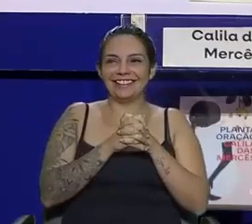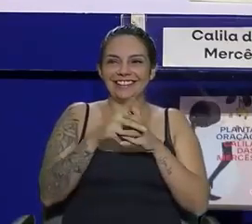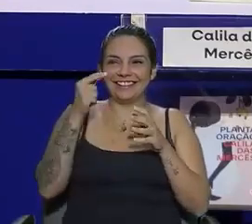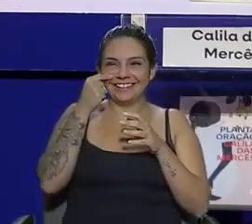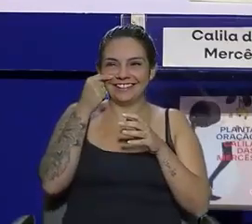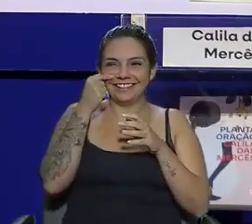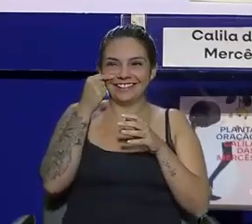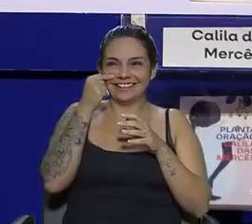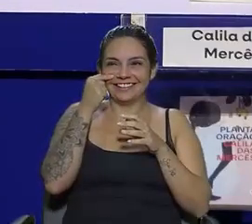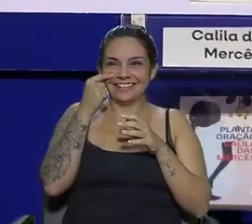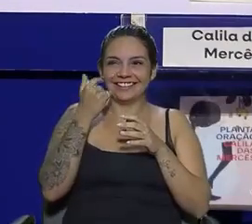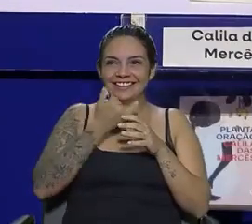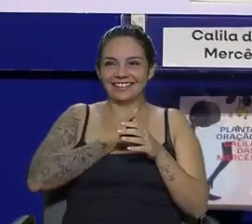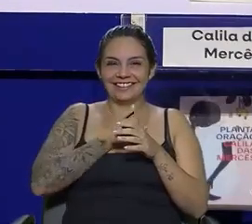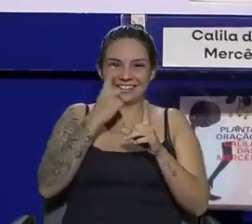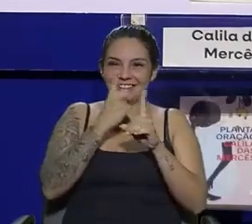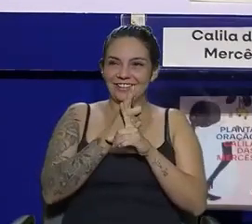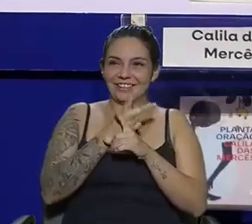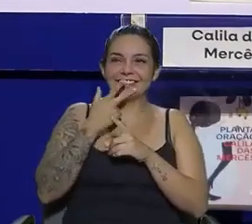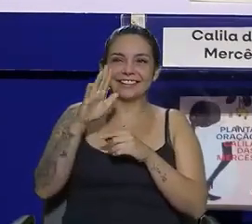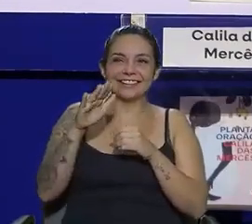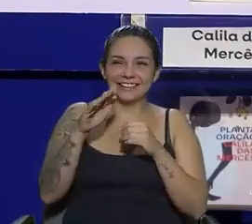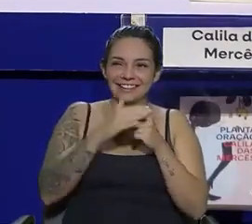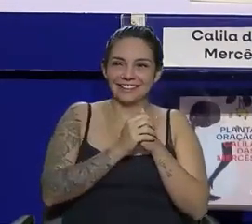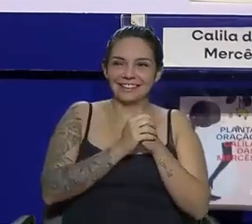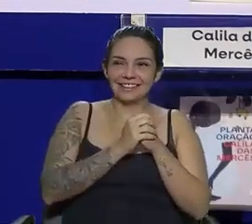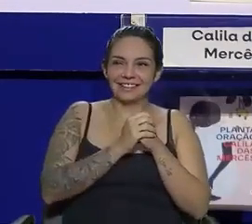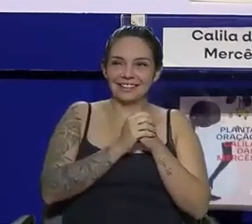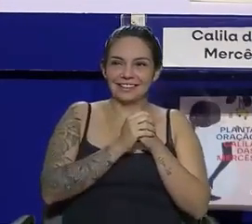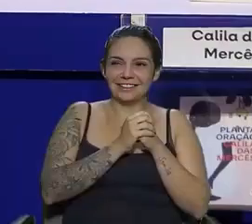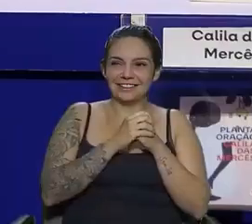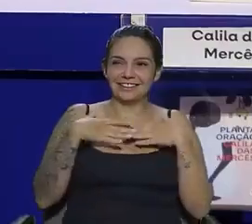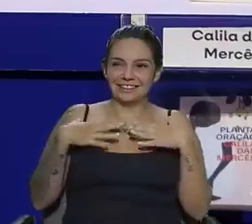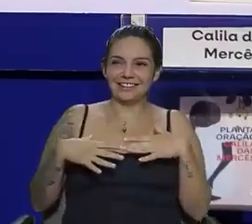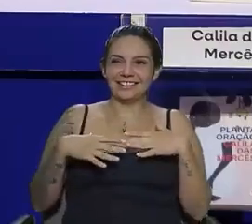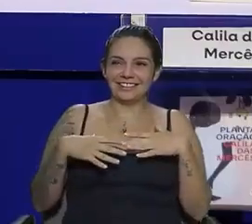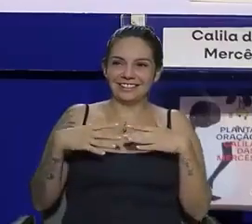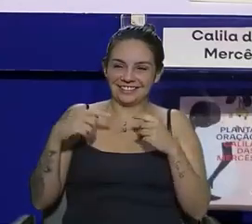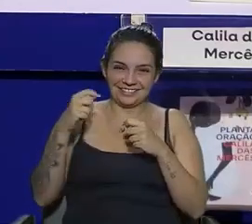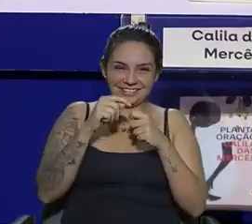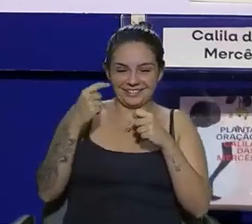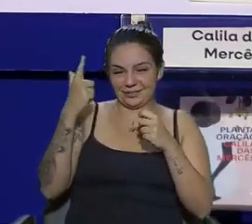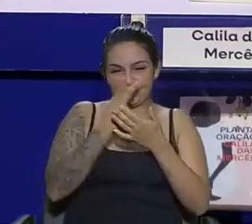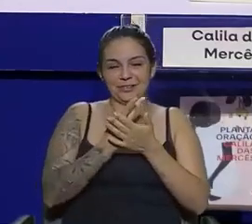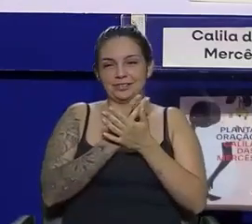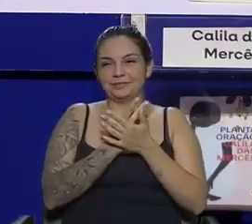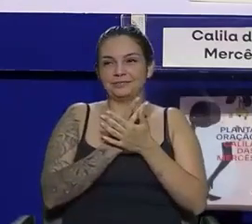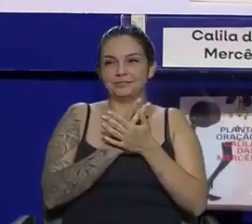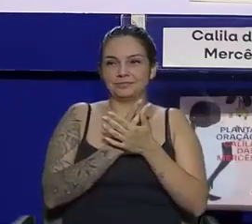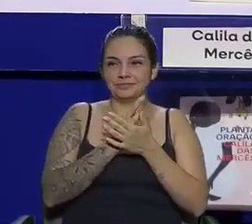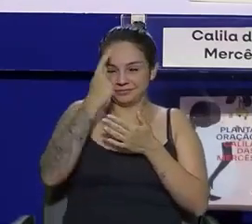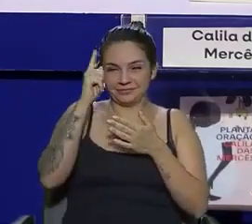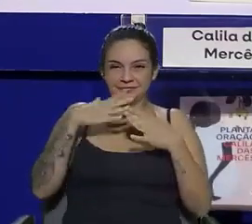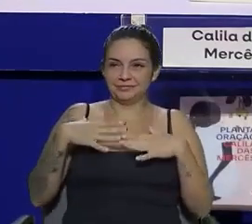testemunha a Fernanda Bastos, que me encontrou no momento que eu disse, "Ô, Fernanda", aí eu vesti essa camisa enquanto eu procurava. Eu não estava